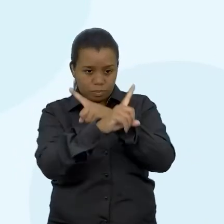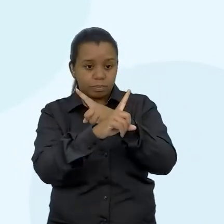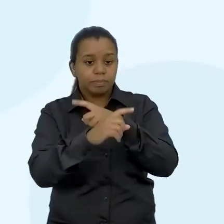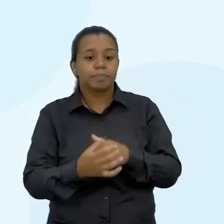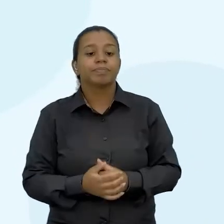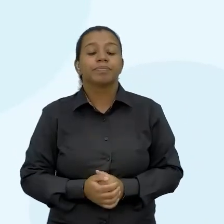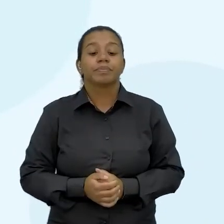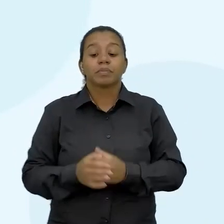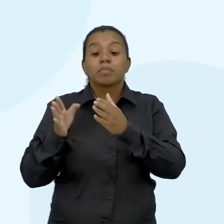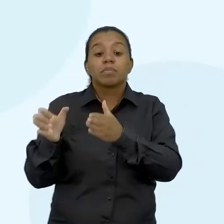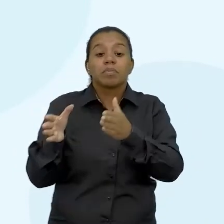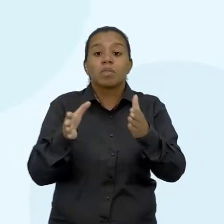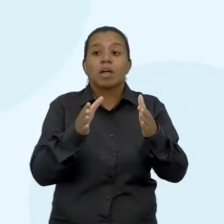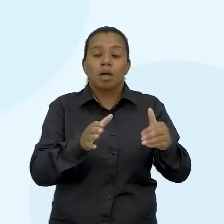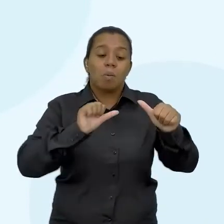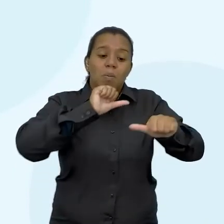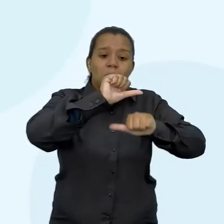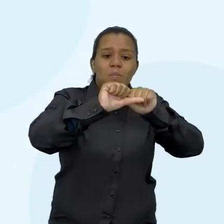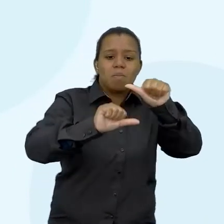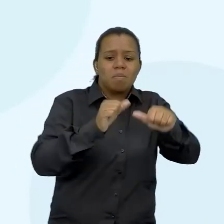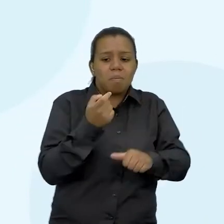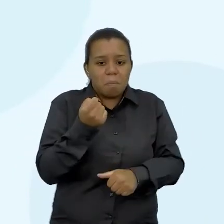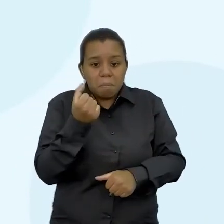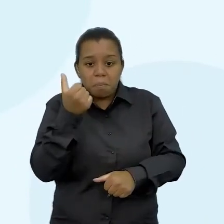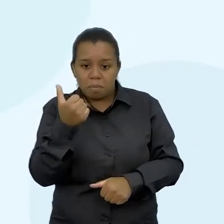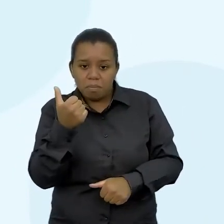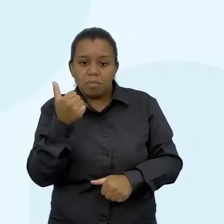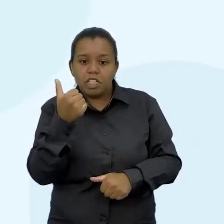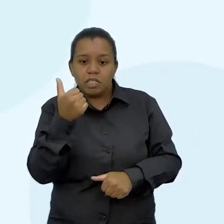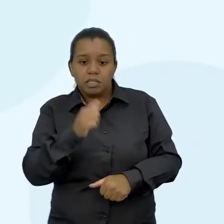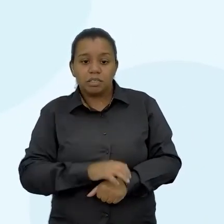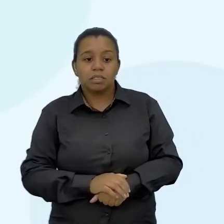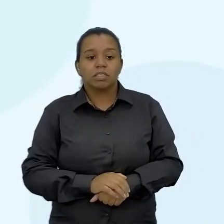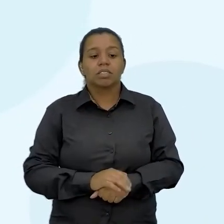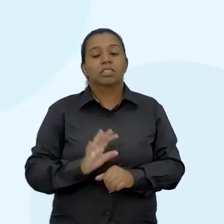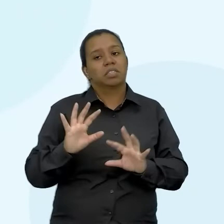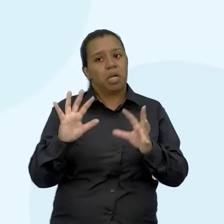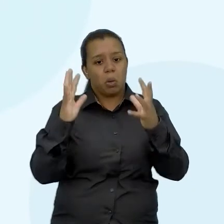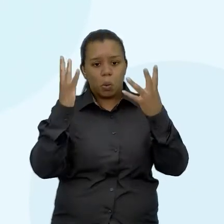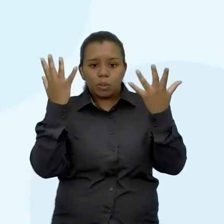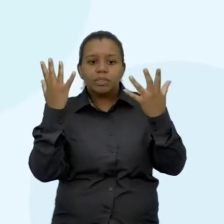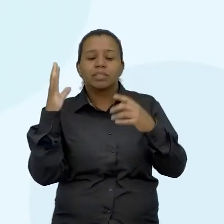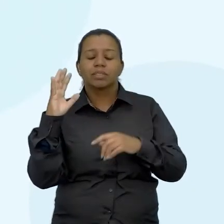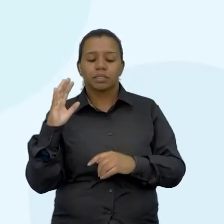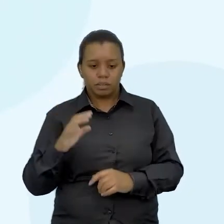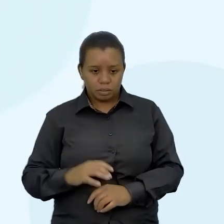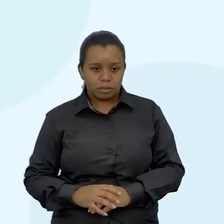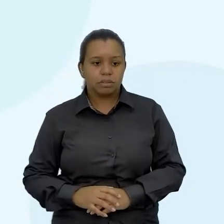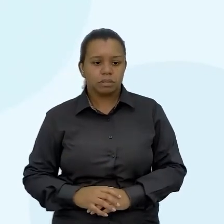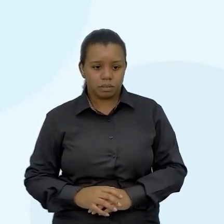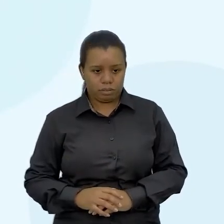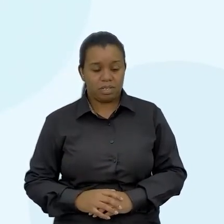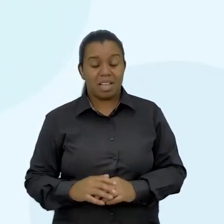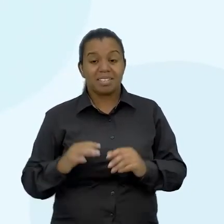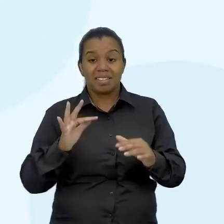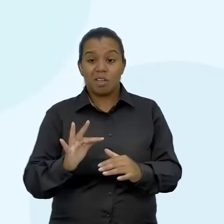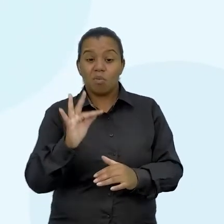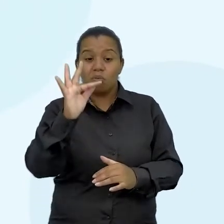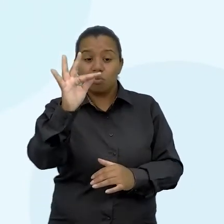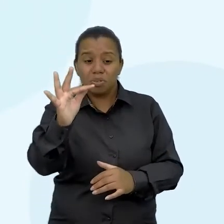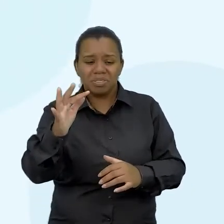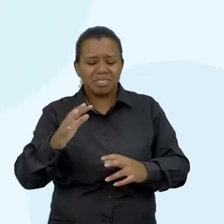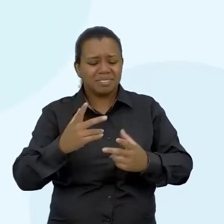ideia por trás dela é que uma pequenina mudança no início de um evento pode trazer consequências enormes